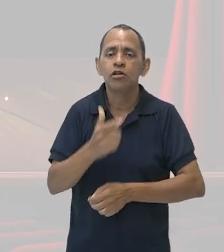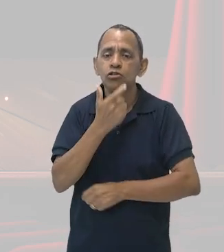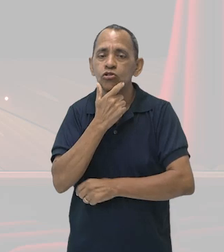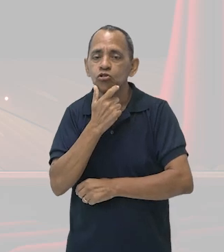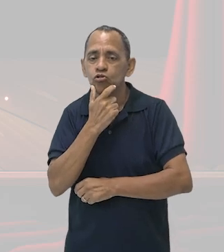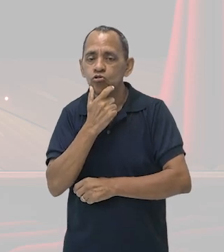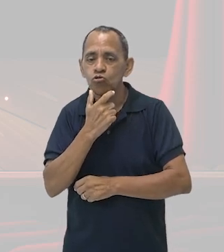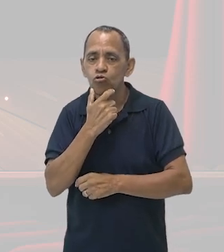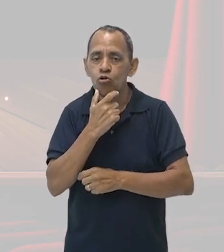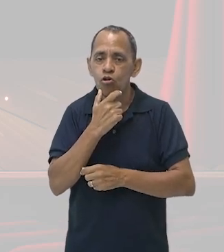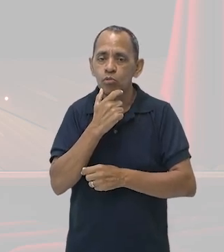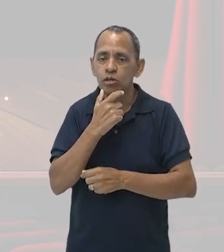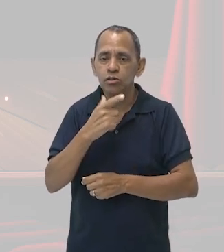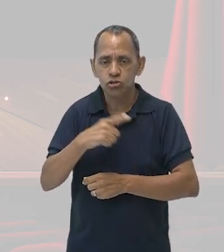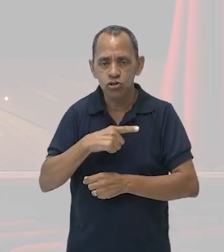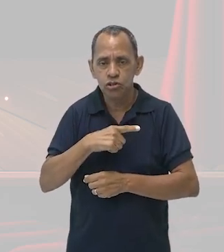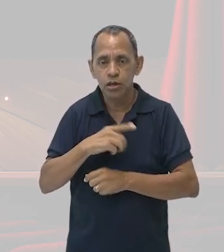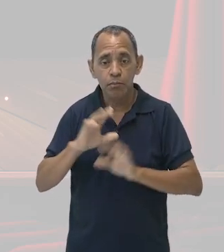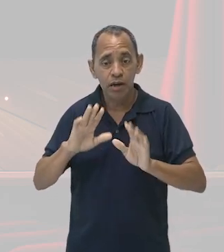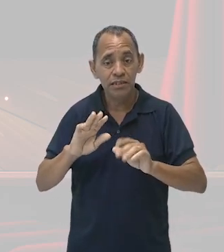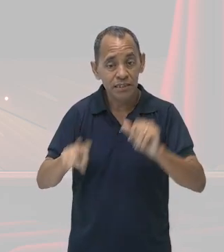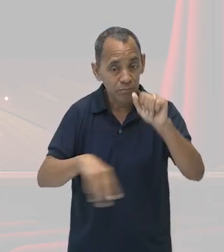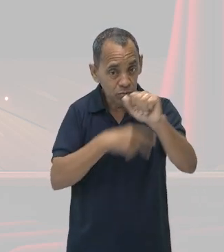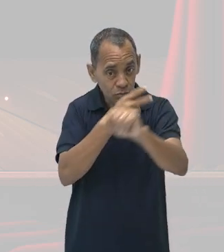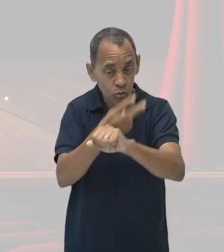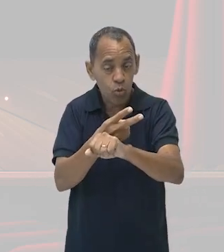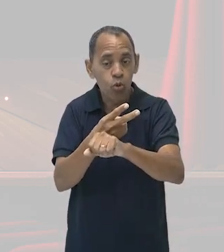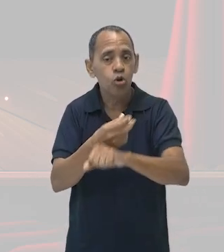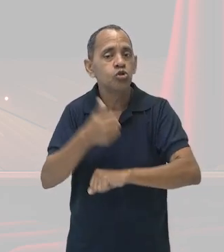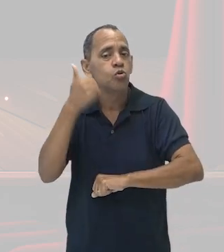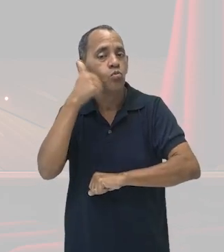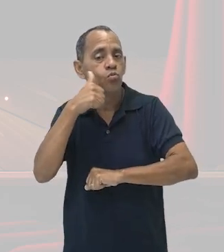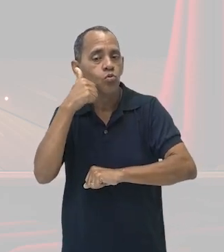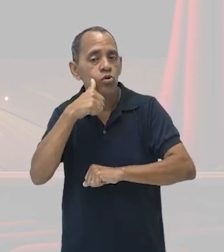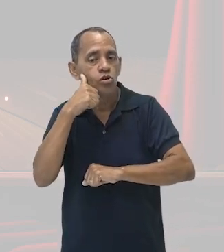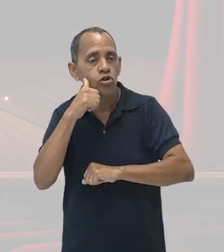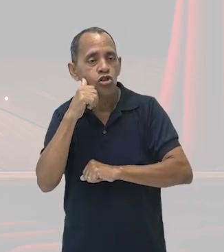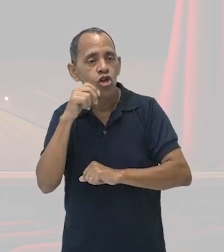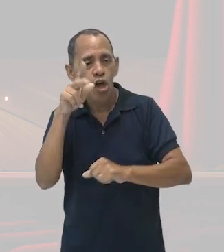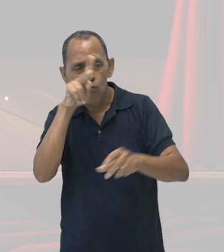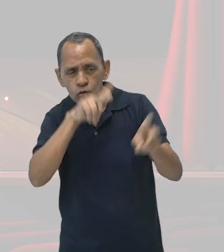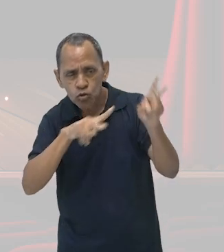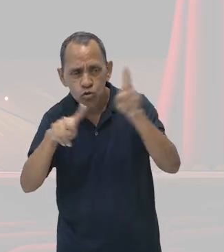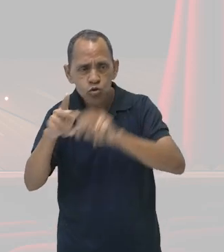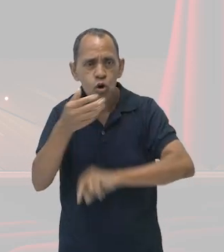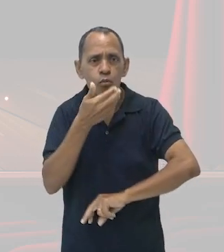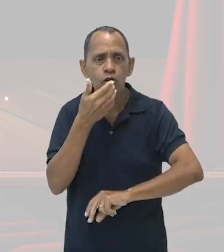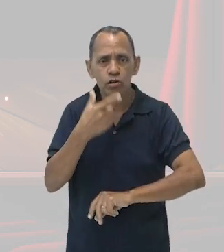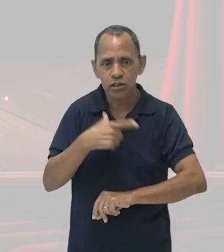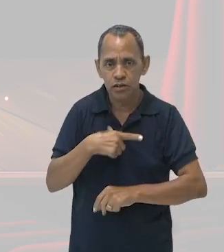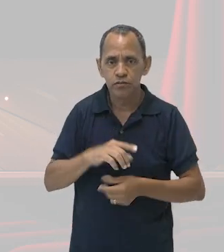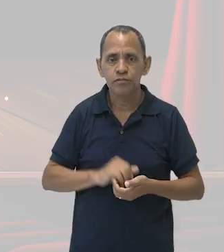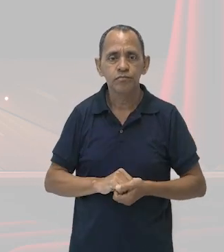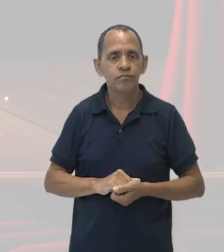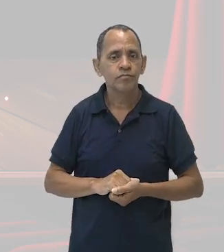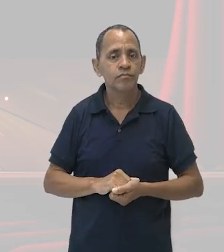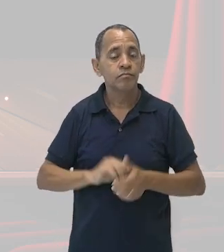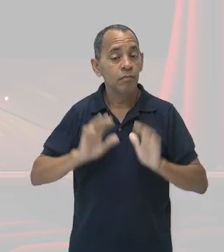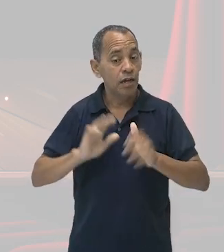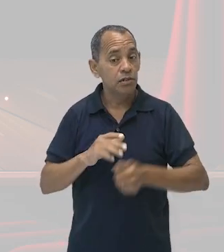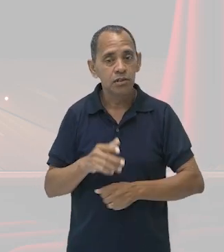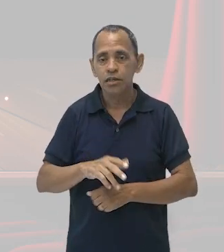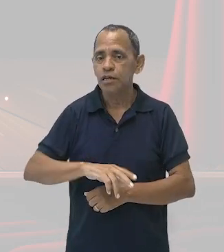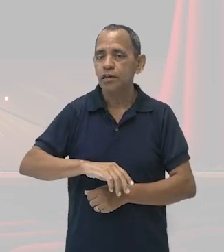mais feminino, né? Mas isso não quer dizer que o balé é uma atividade apenas para mulheres. A